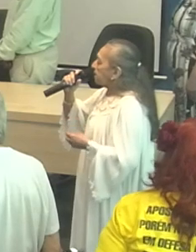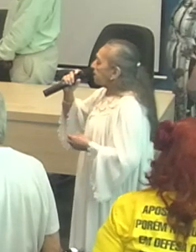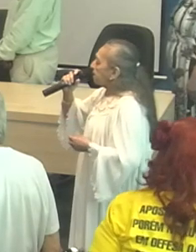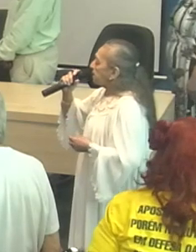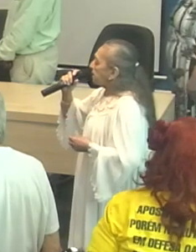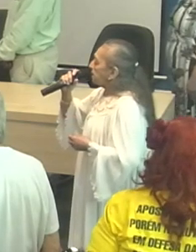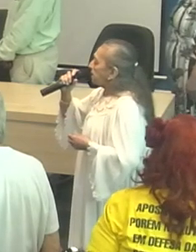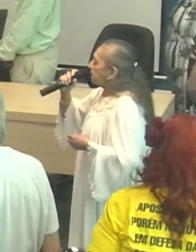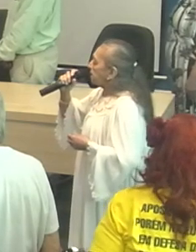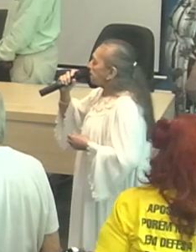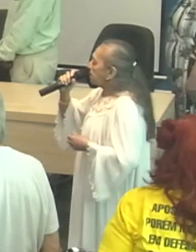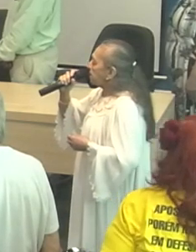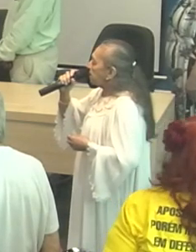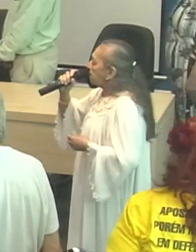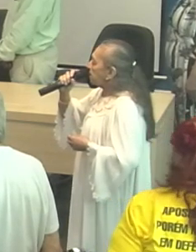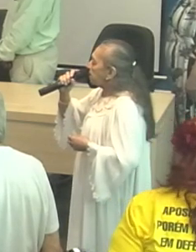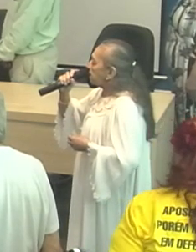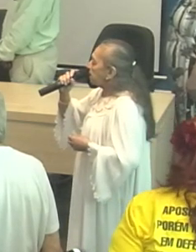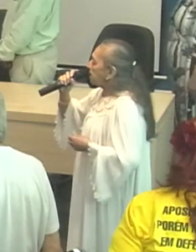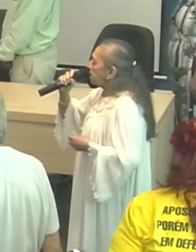Brasil.